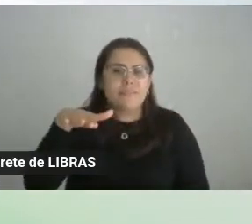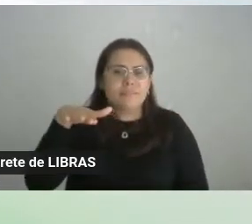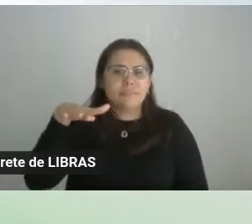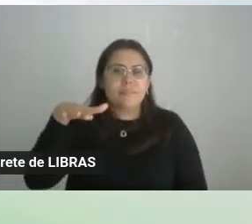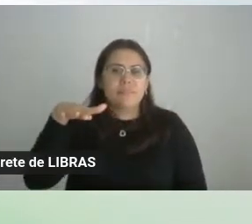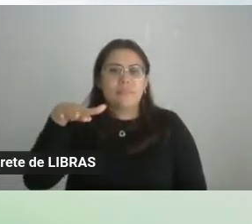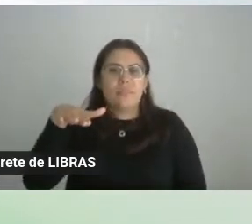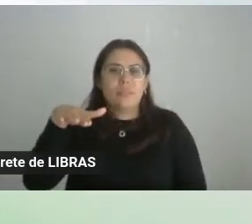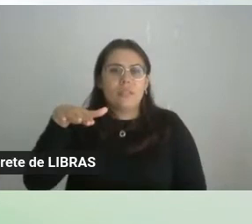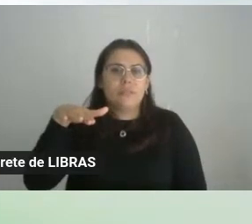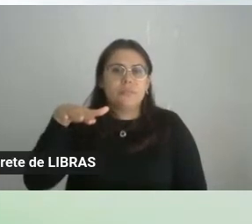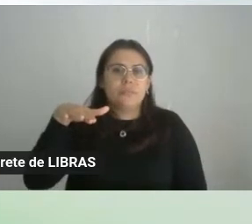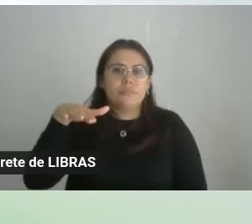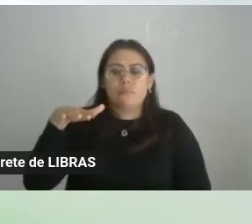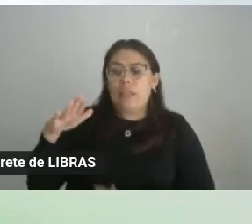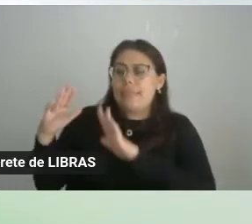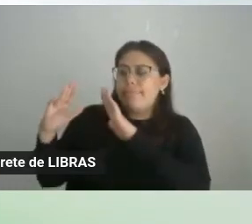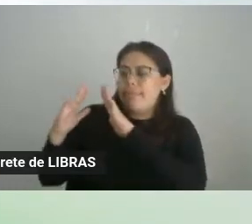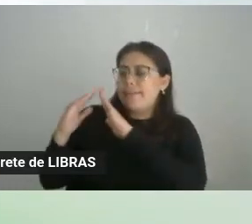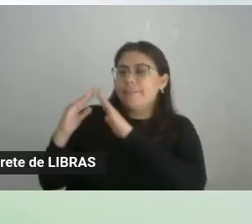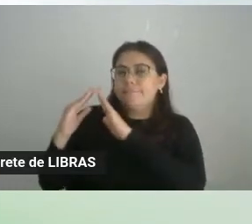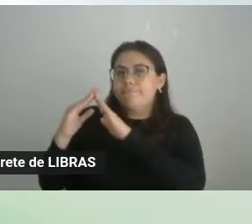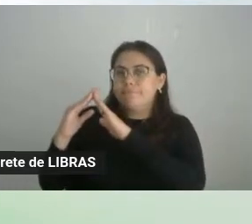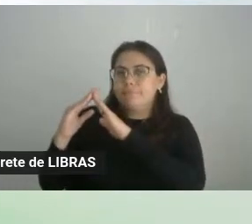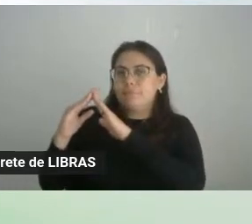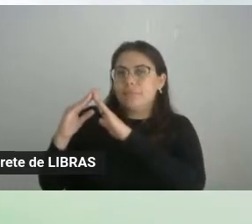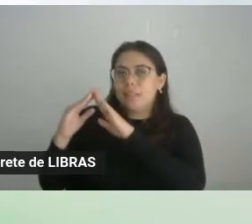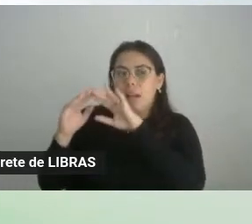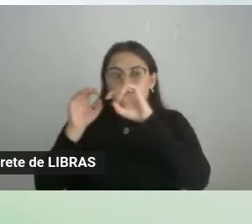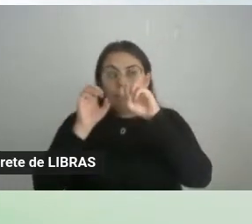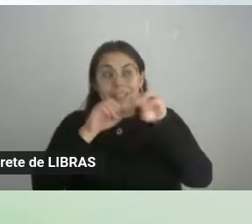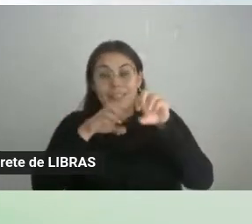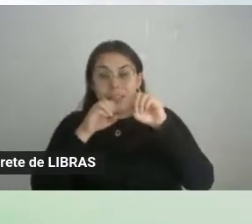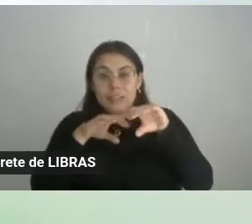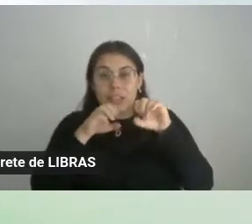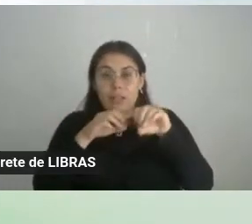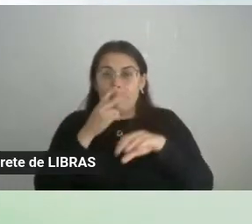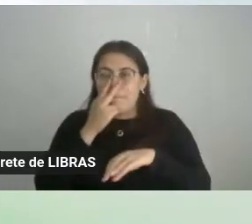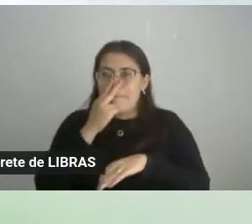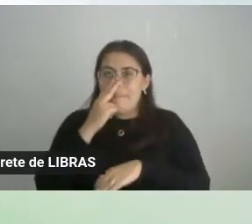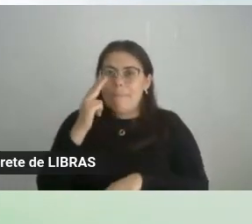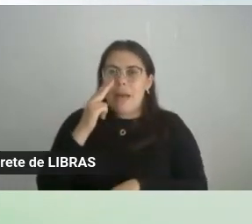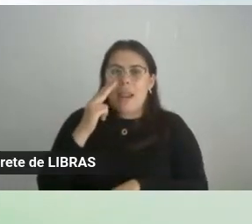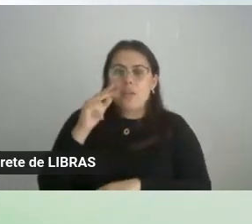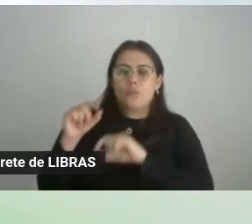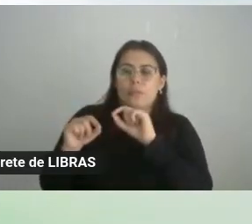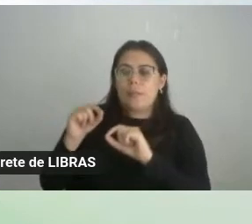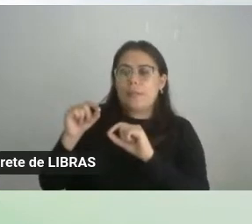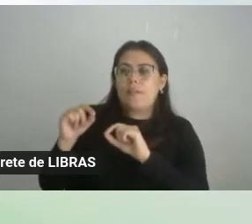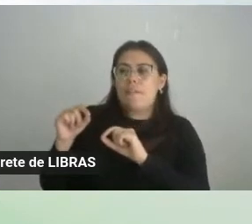vindo de casa como um reflexo de uma situação de violência doméstica que